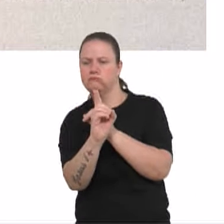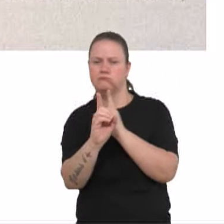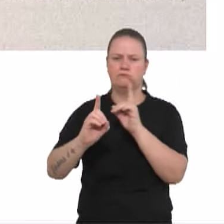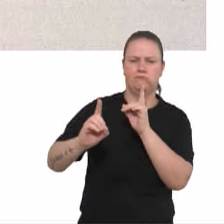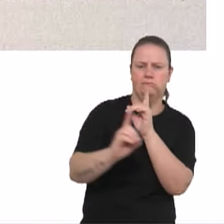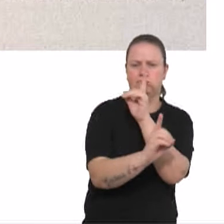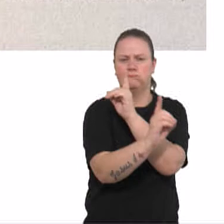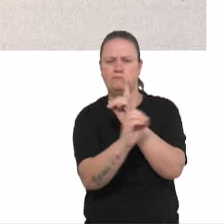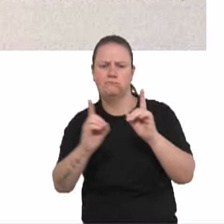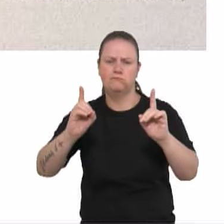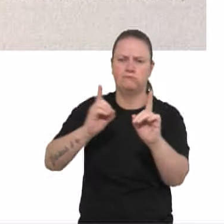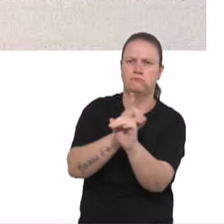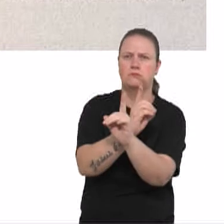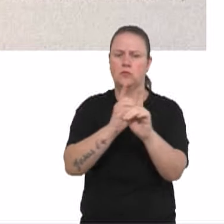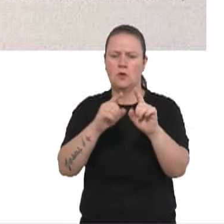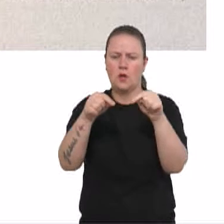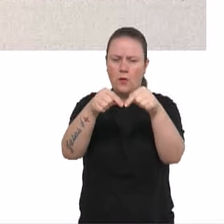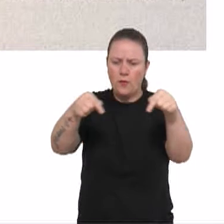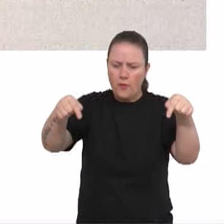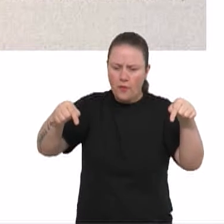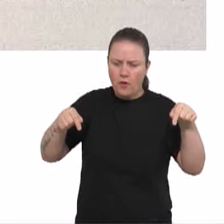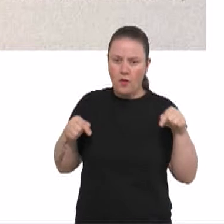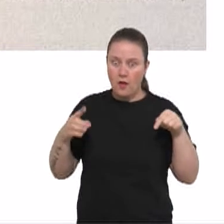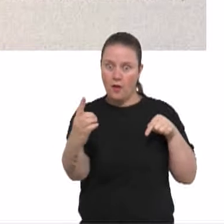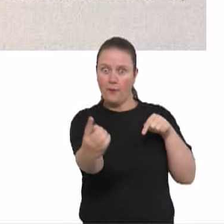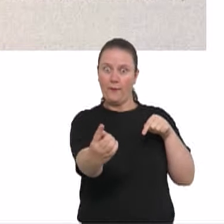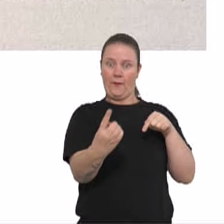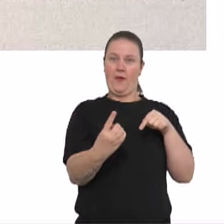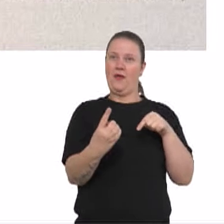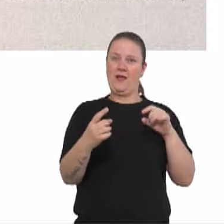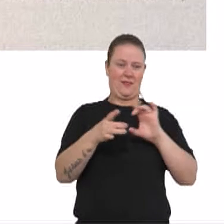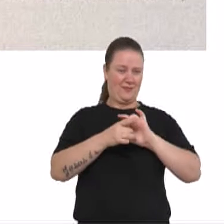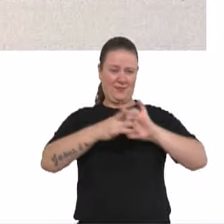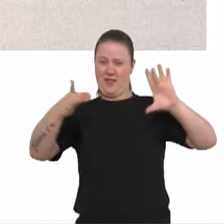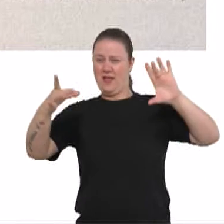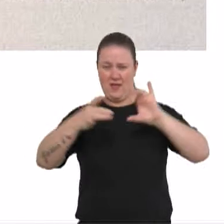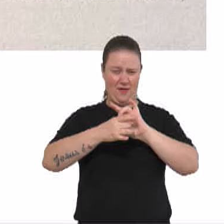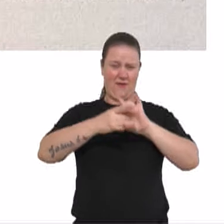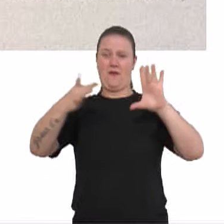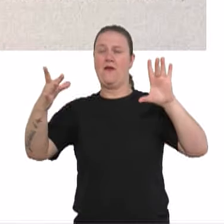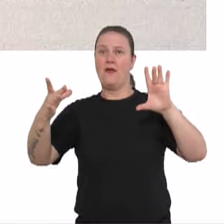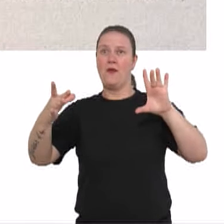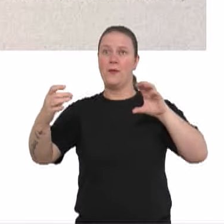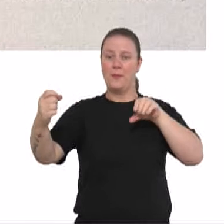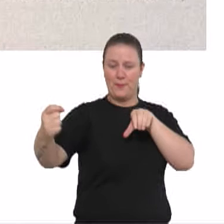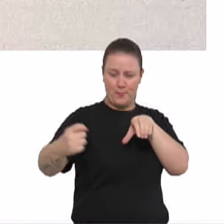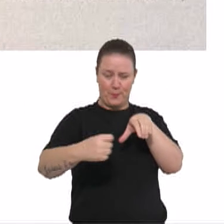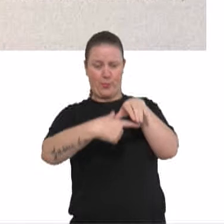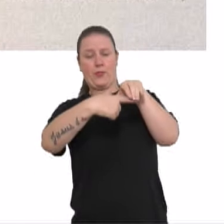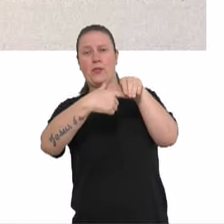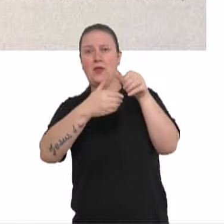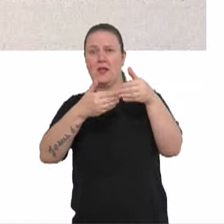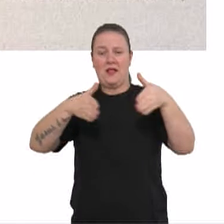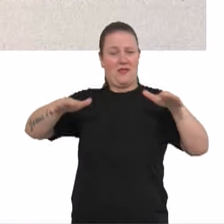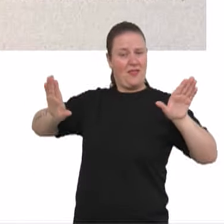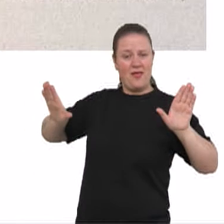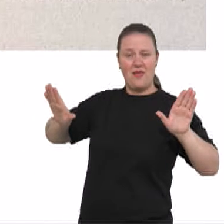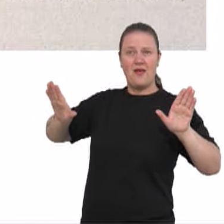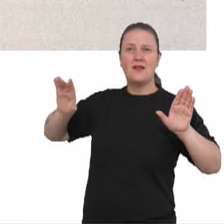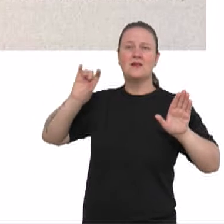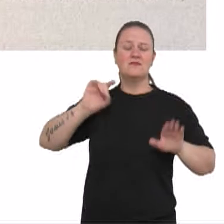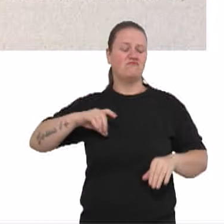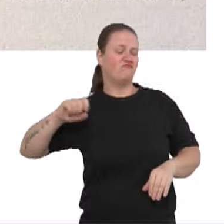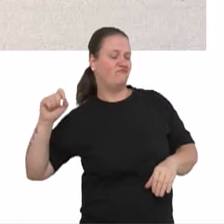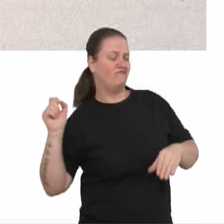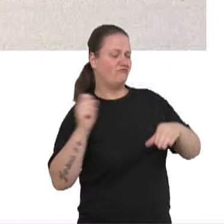mundo. Rodriguinho na pequena área apareceu. Livre, livre. E com o gol aberto, ele só tocou